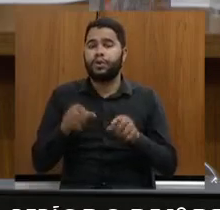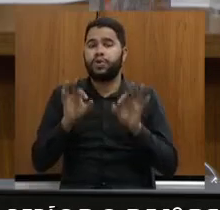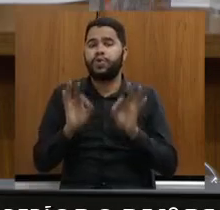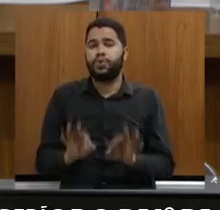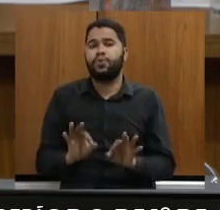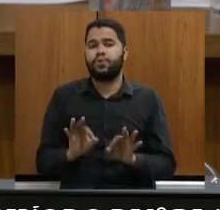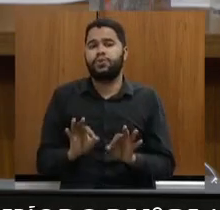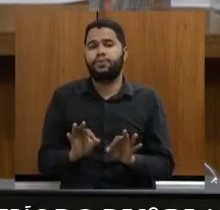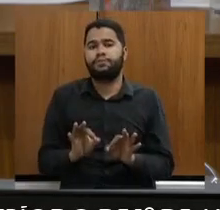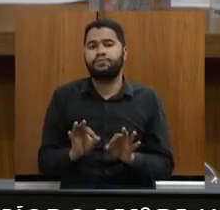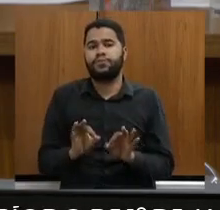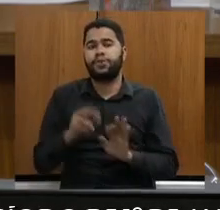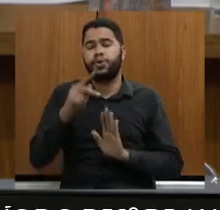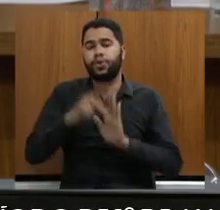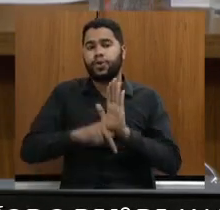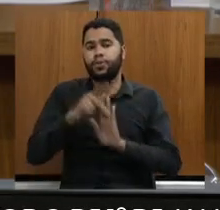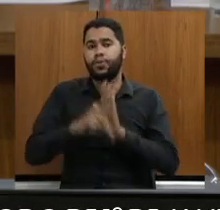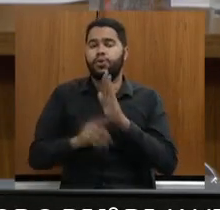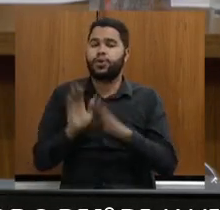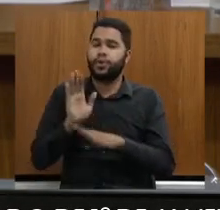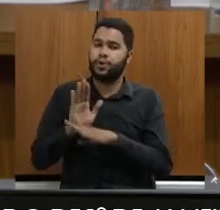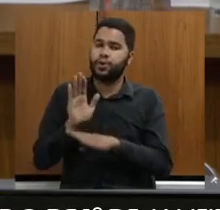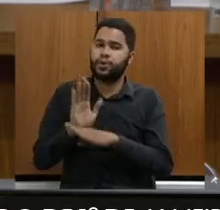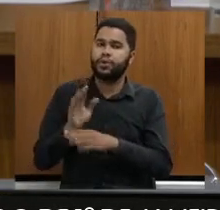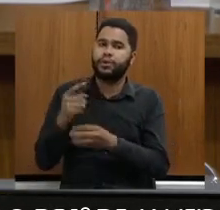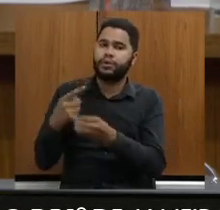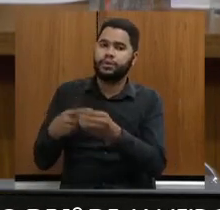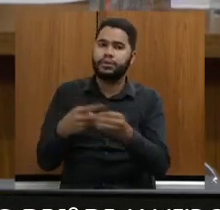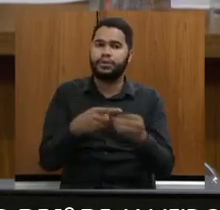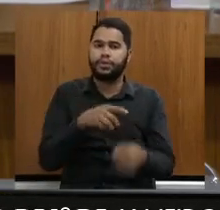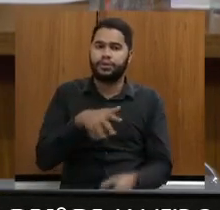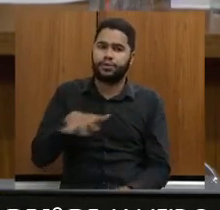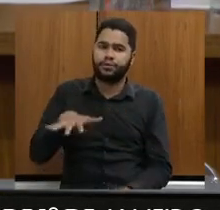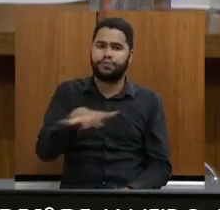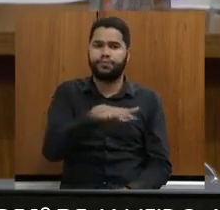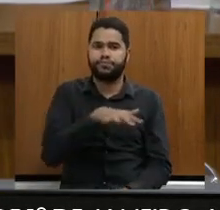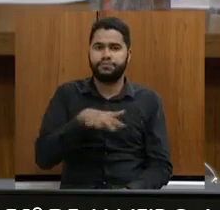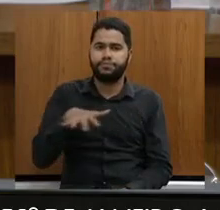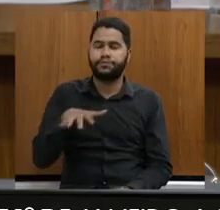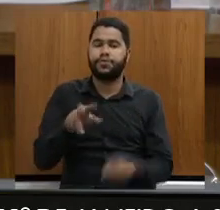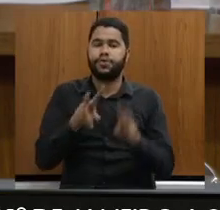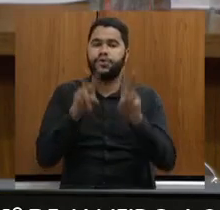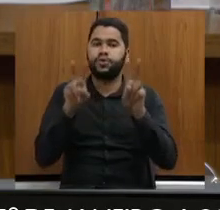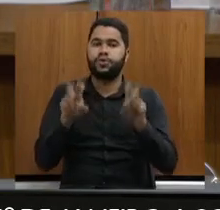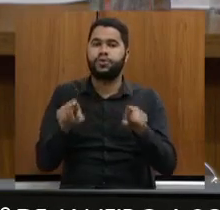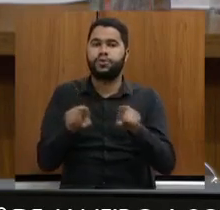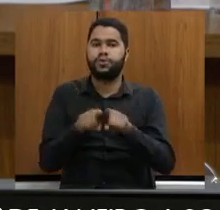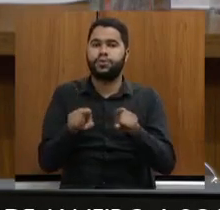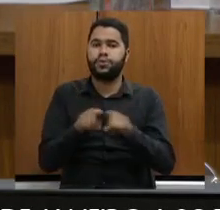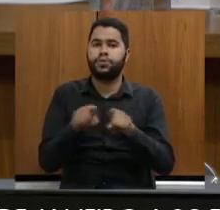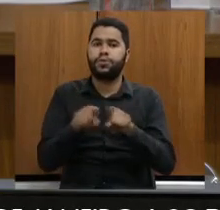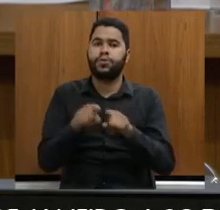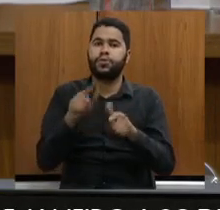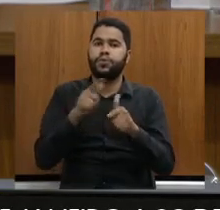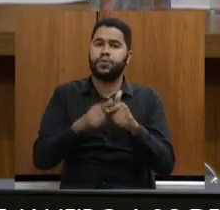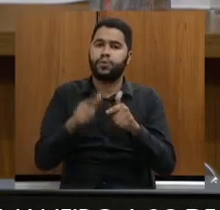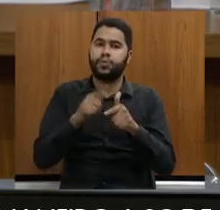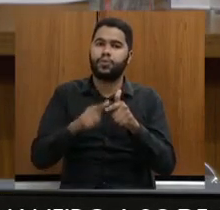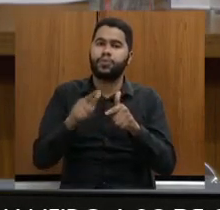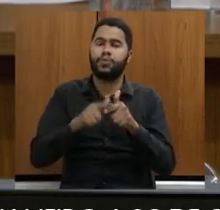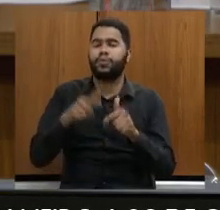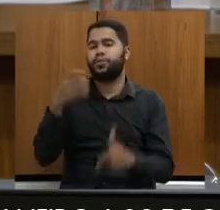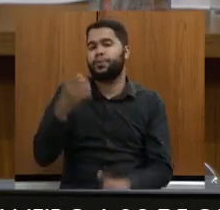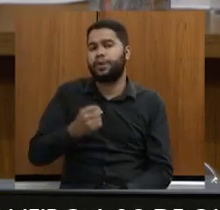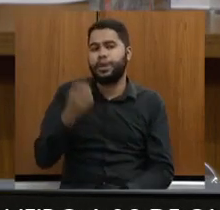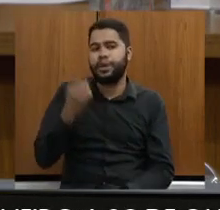convicção tem um projeto que vai ajudar muitas cidade e região e aí sobre a questão do problema com o